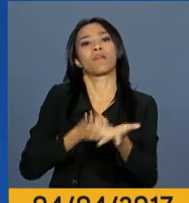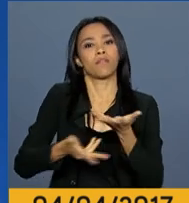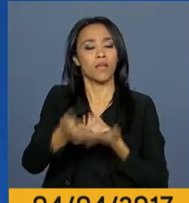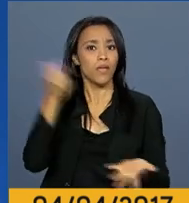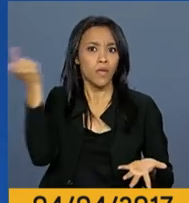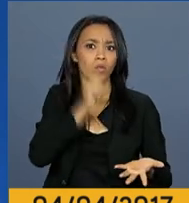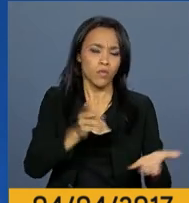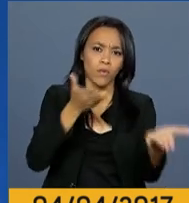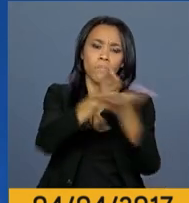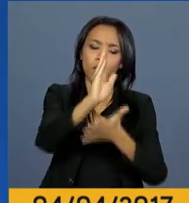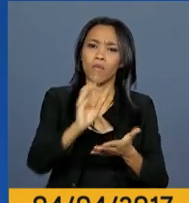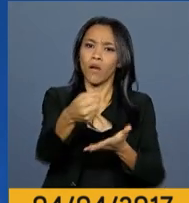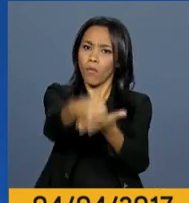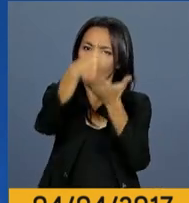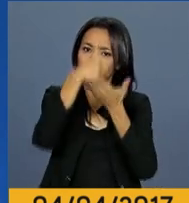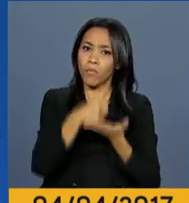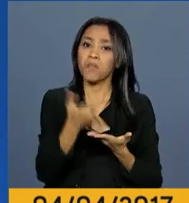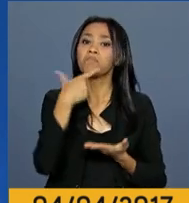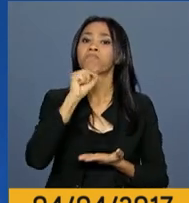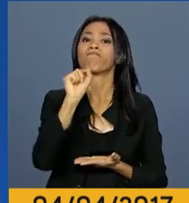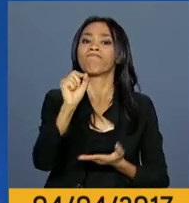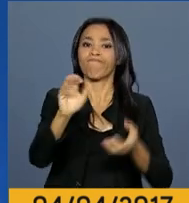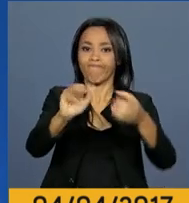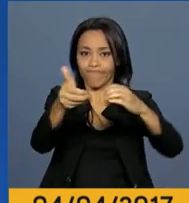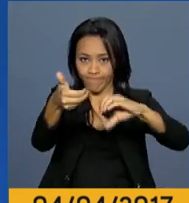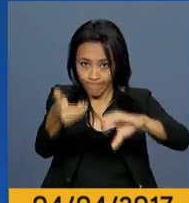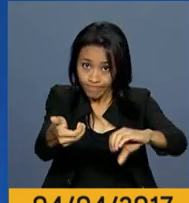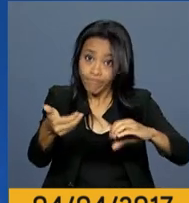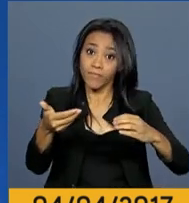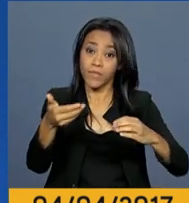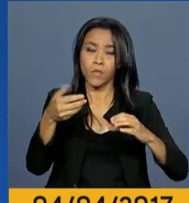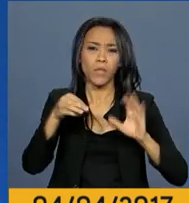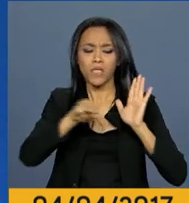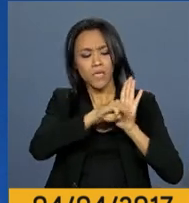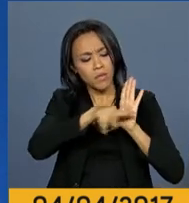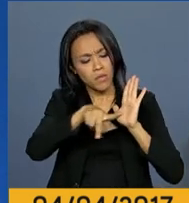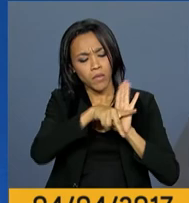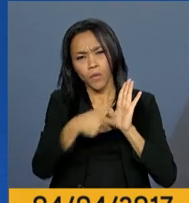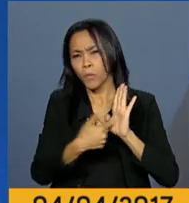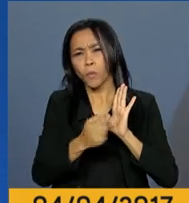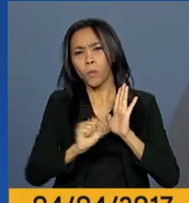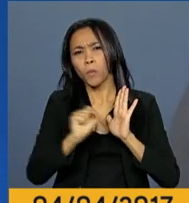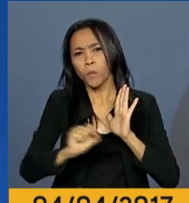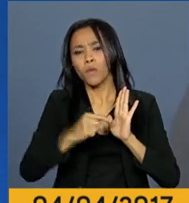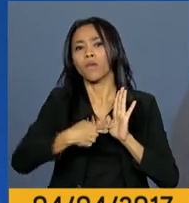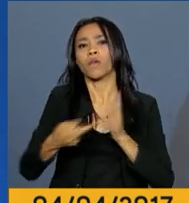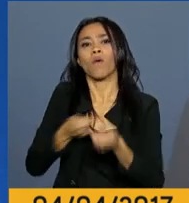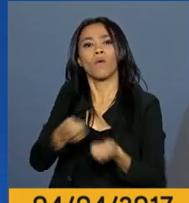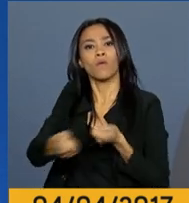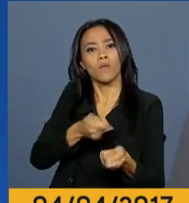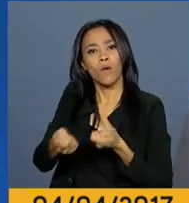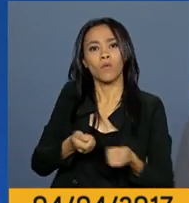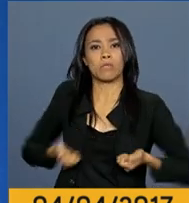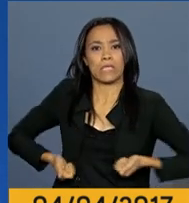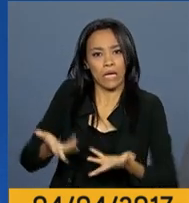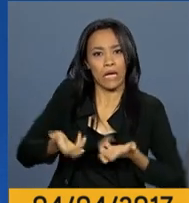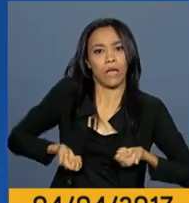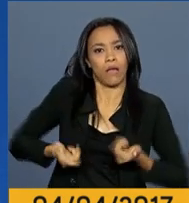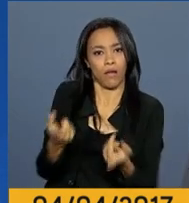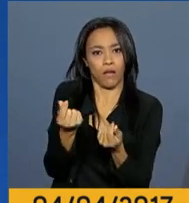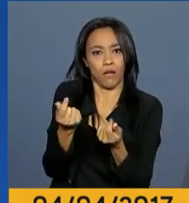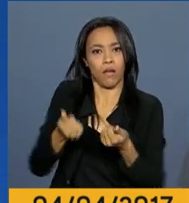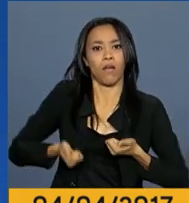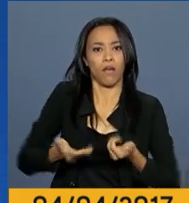apoio do Congresso Nacional. Esta emenda que controla o crescimento das despesas do